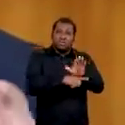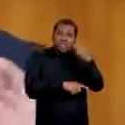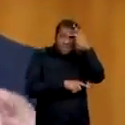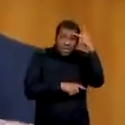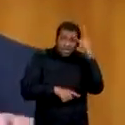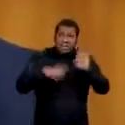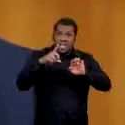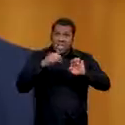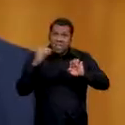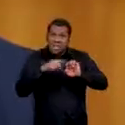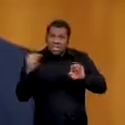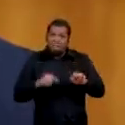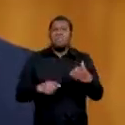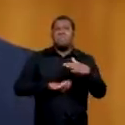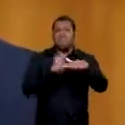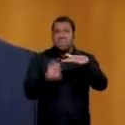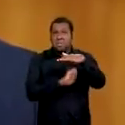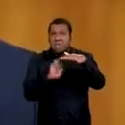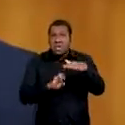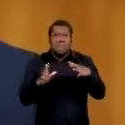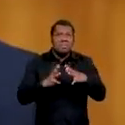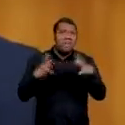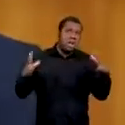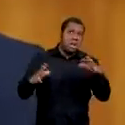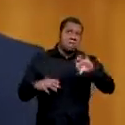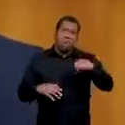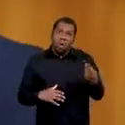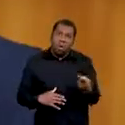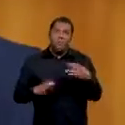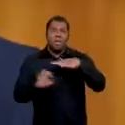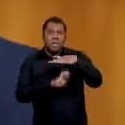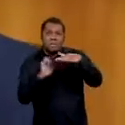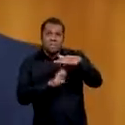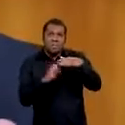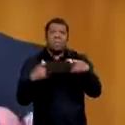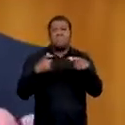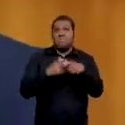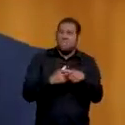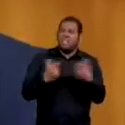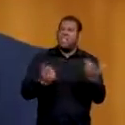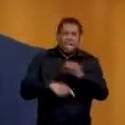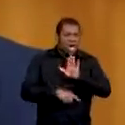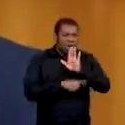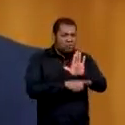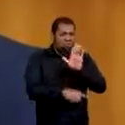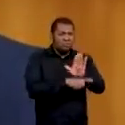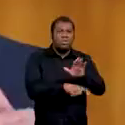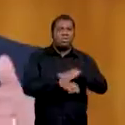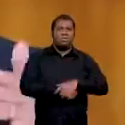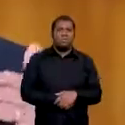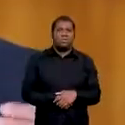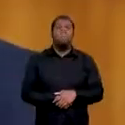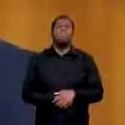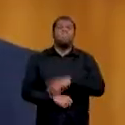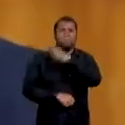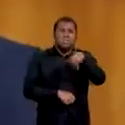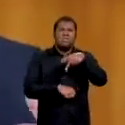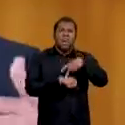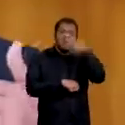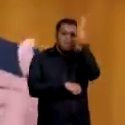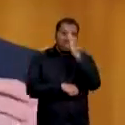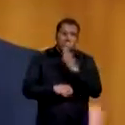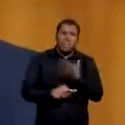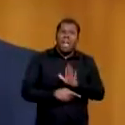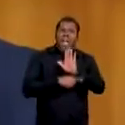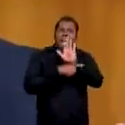e tudo vai voltar à normalidade nesse país. É isso que eu quero. O Brasil voltar à normalidade, com as pessoas felizes, com as